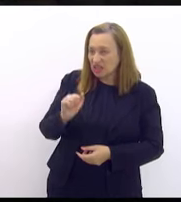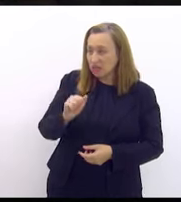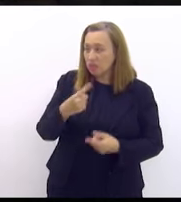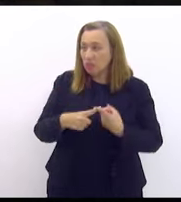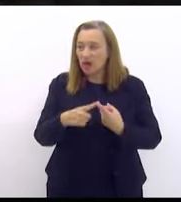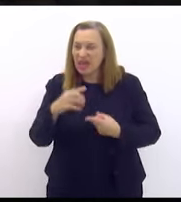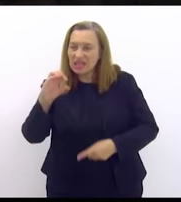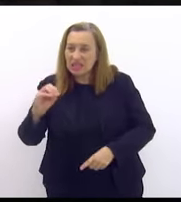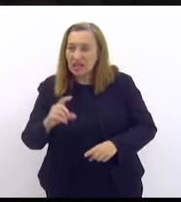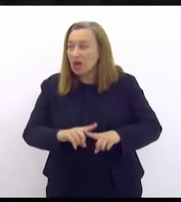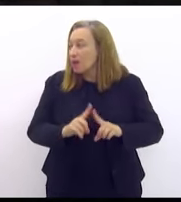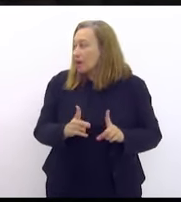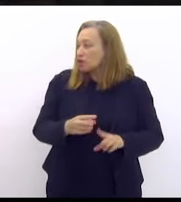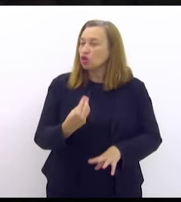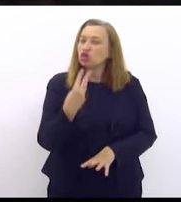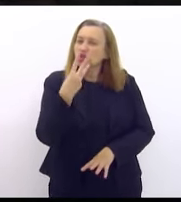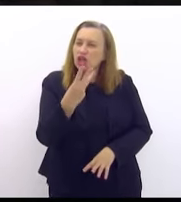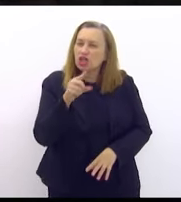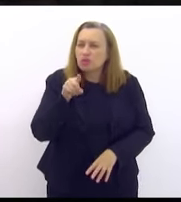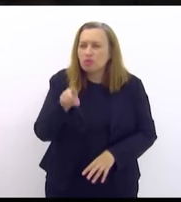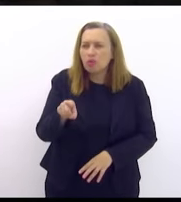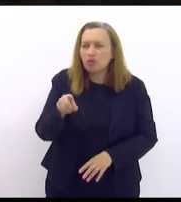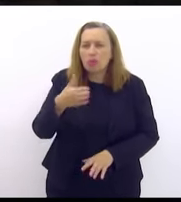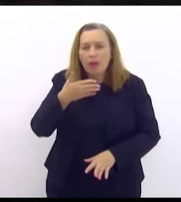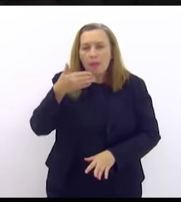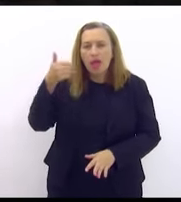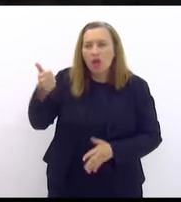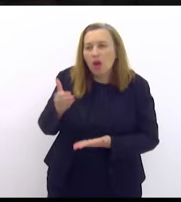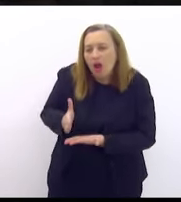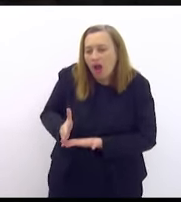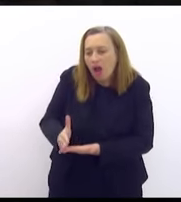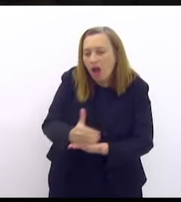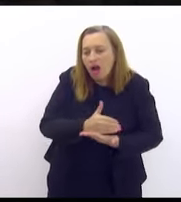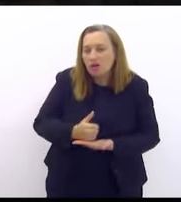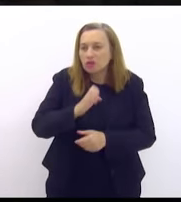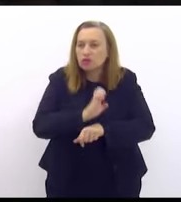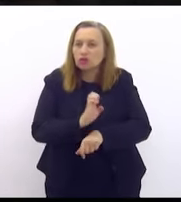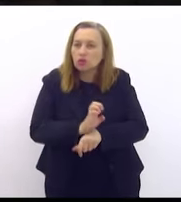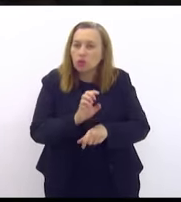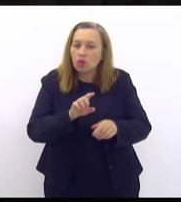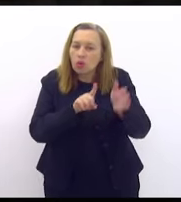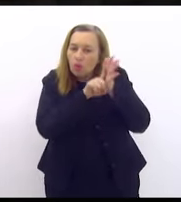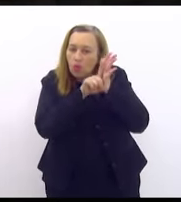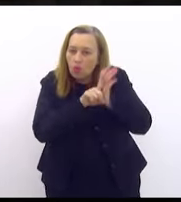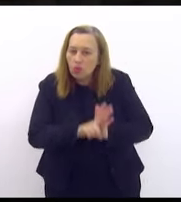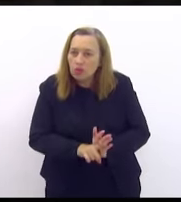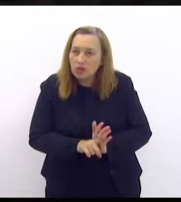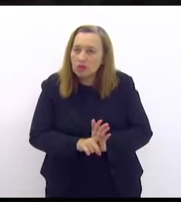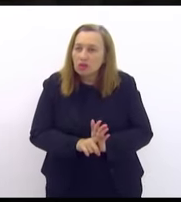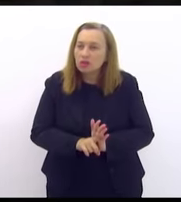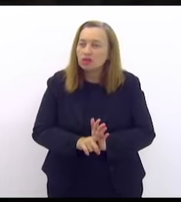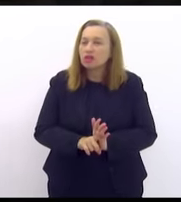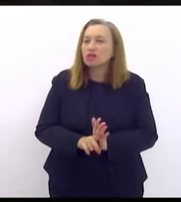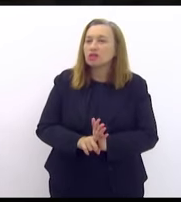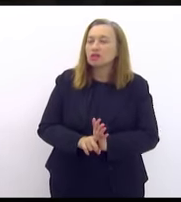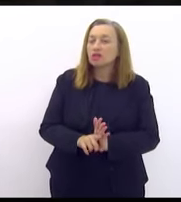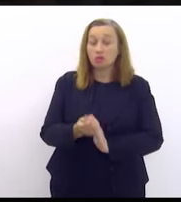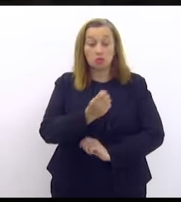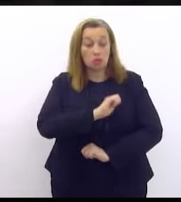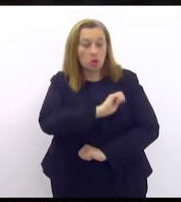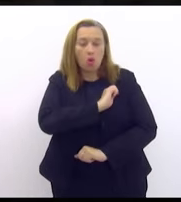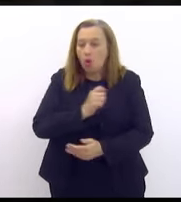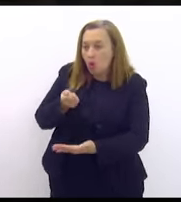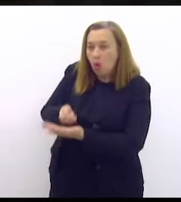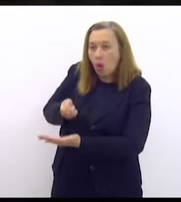os nossos três pontos para melhorar a arrecadação do estado é revisão das isenções fiscais, é cobrar os devedores,